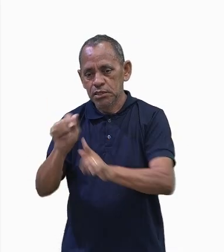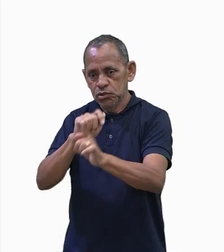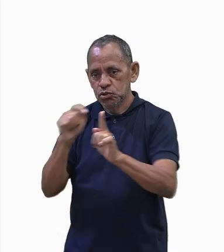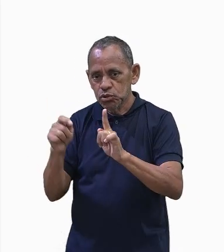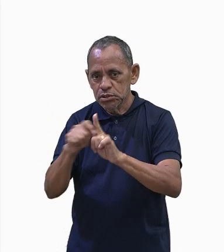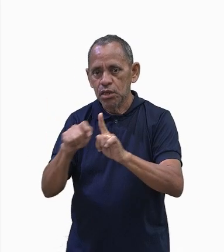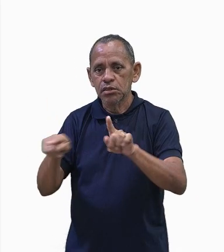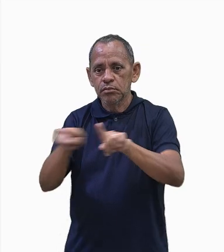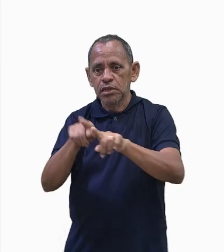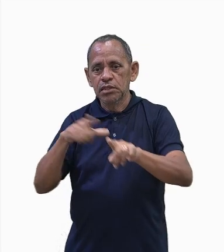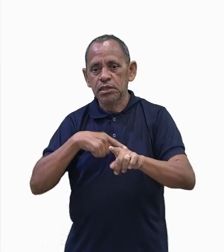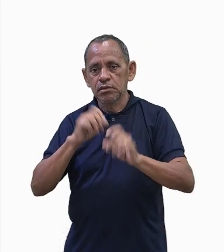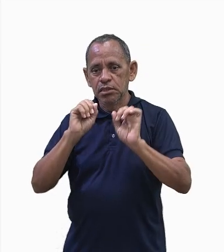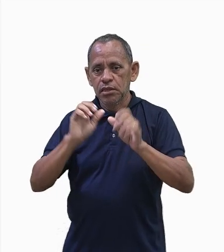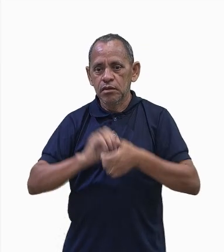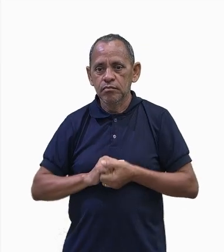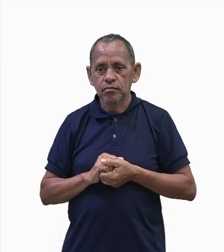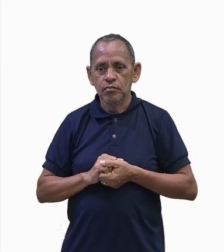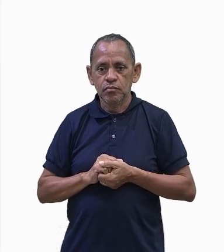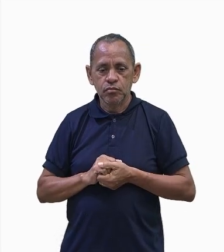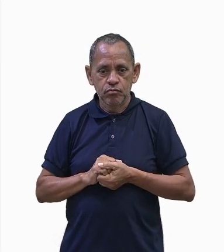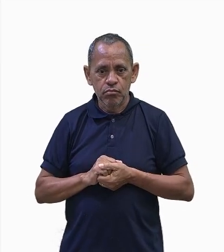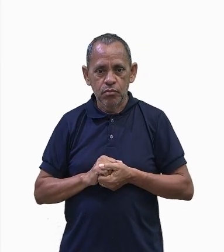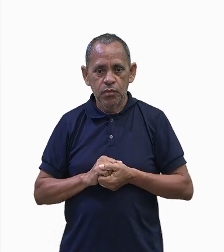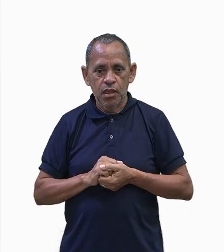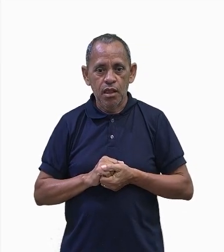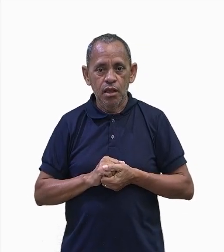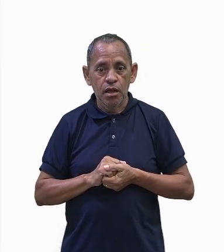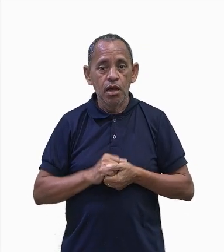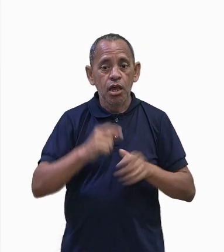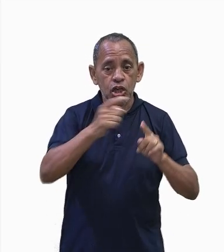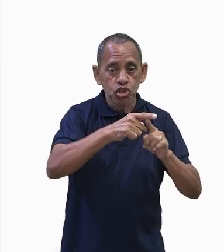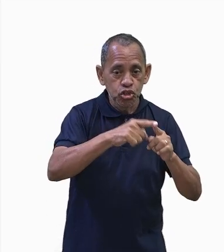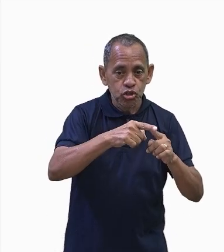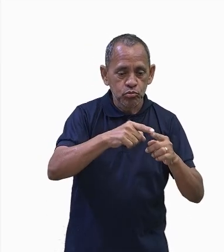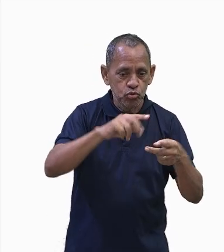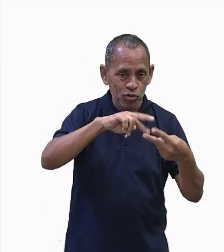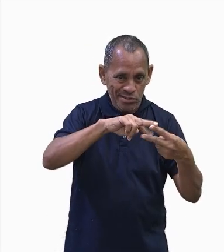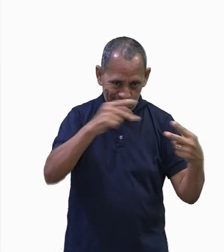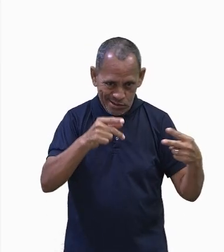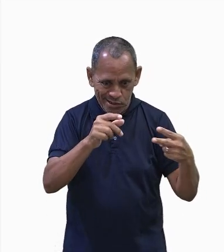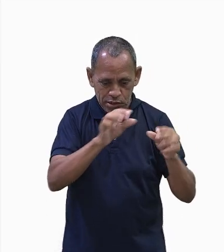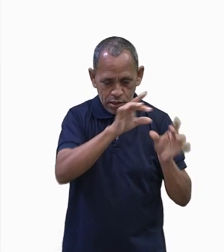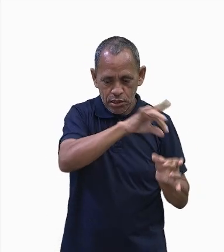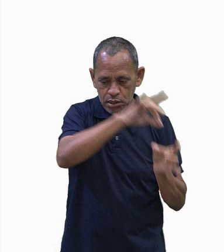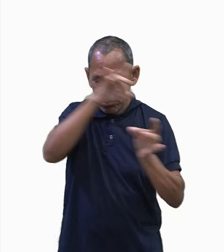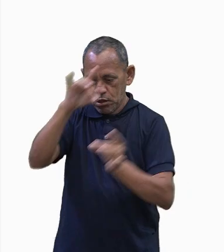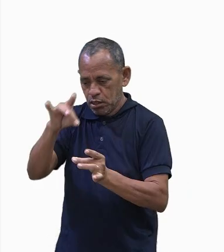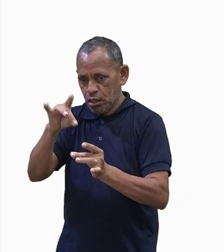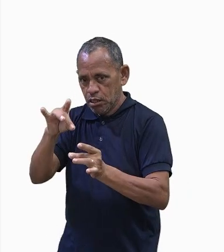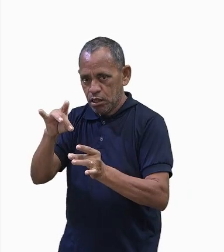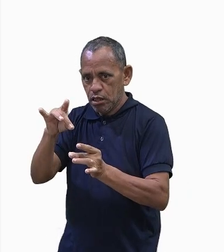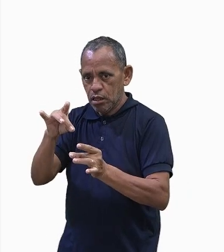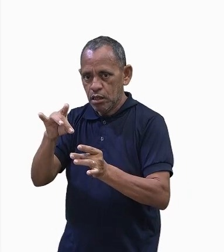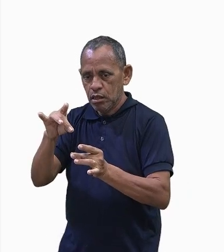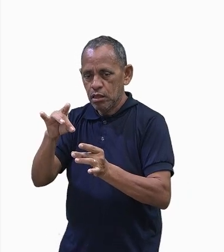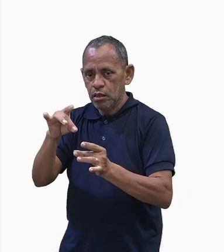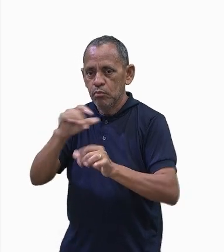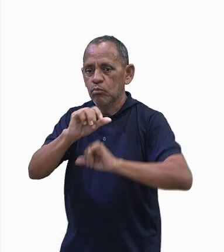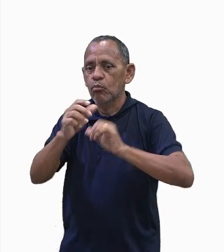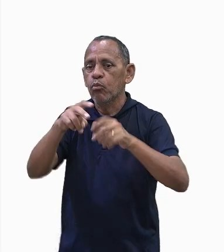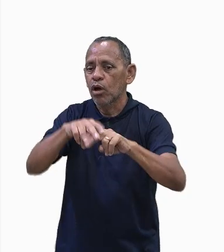imagem, onde ele vai levar o gene de interesse e que ele vai, então, através do seu mecanismo